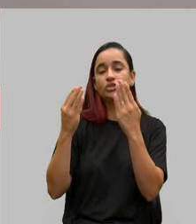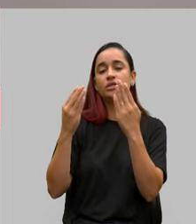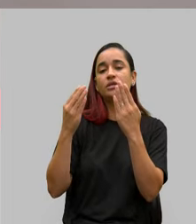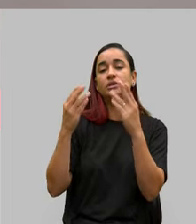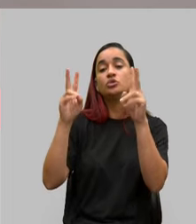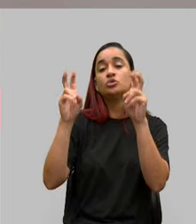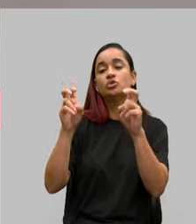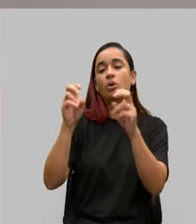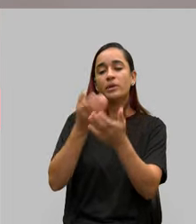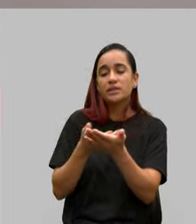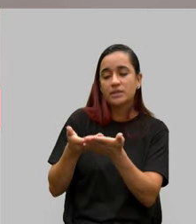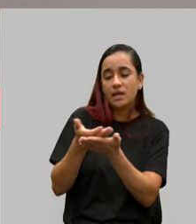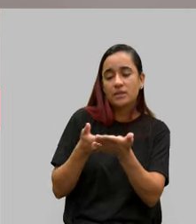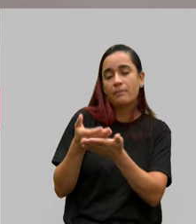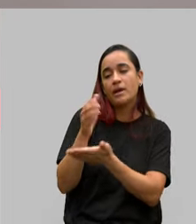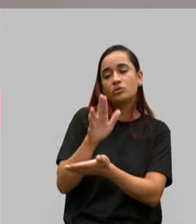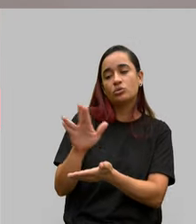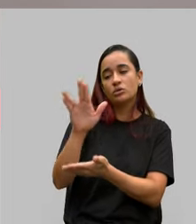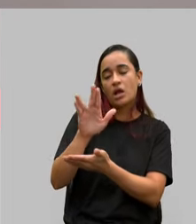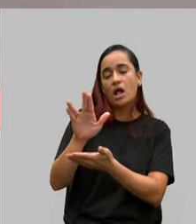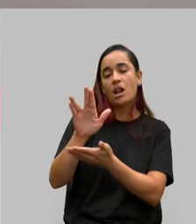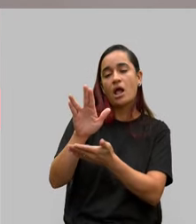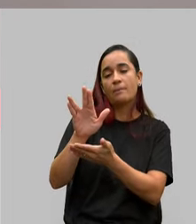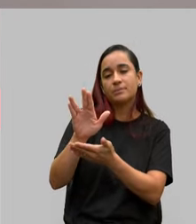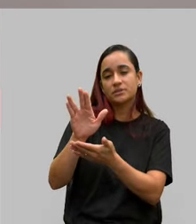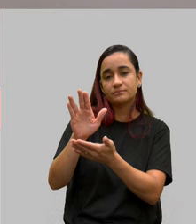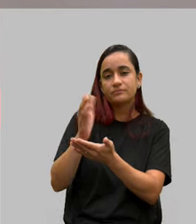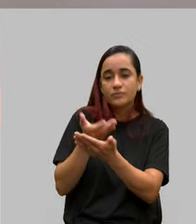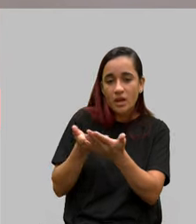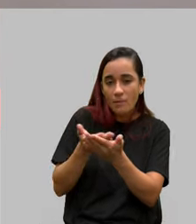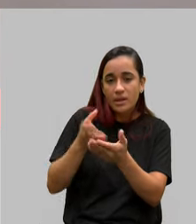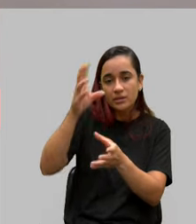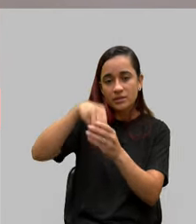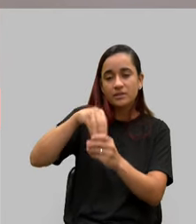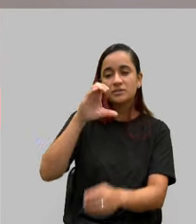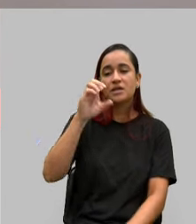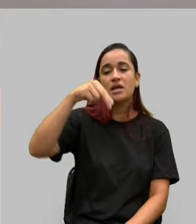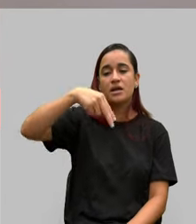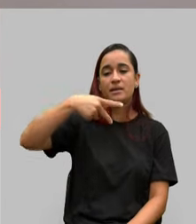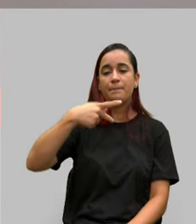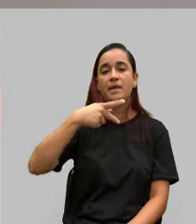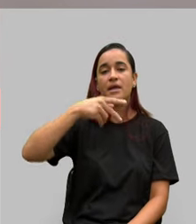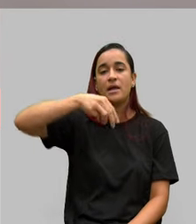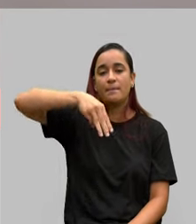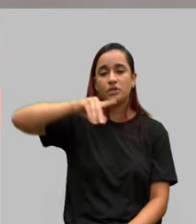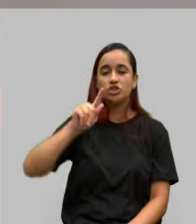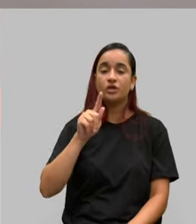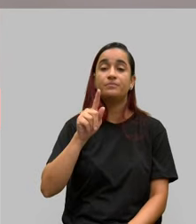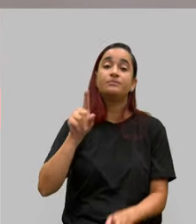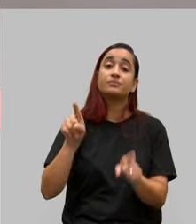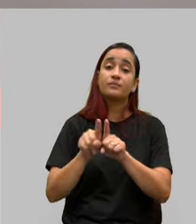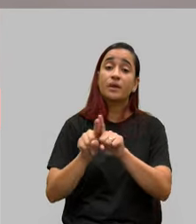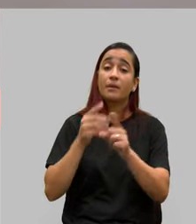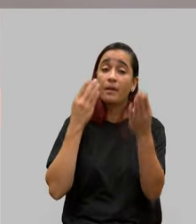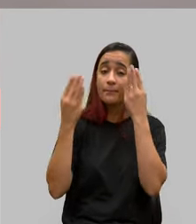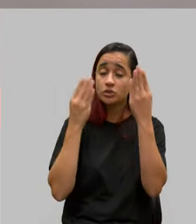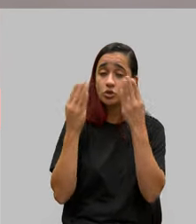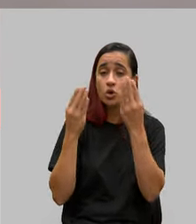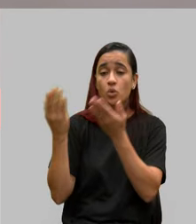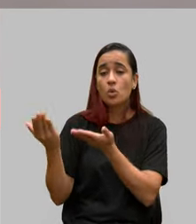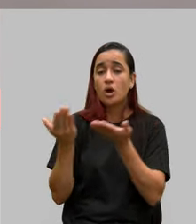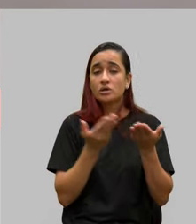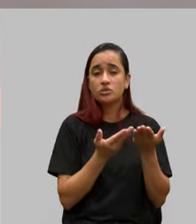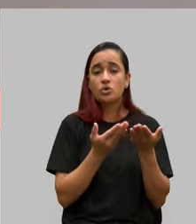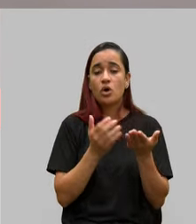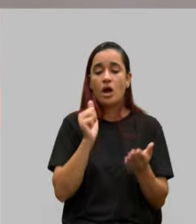tratamentos em cannabis terapêutica no crp MG e psicólogo assessor de acolhimento na